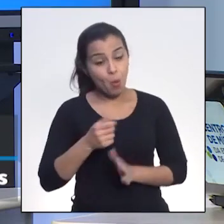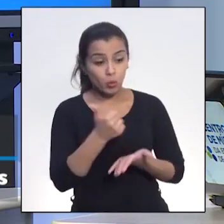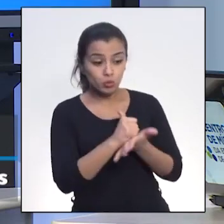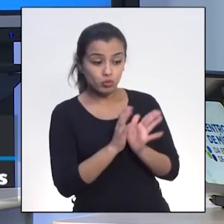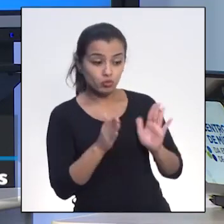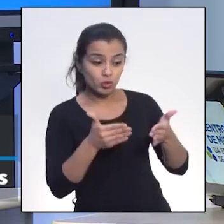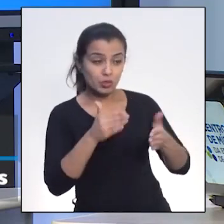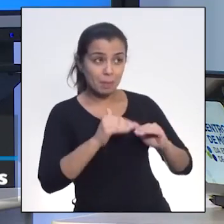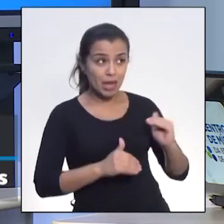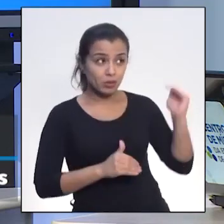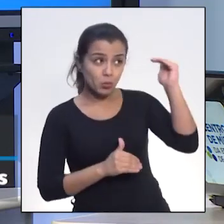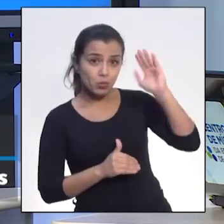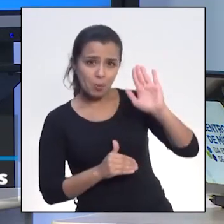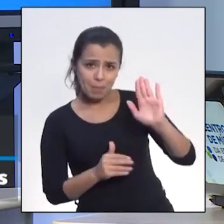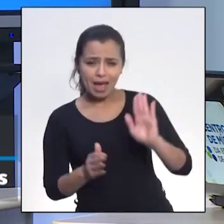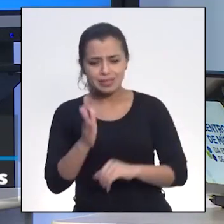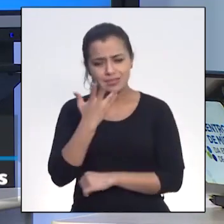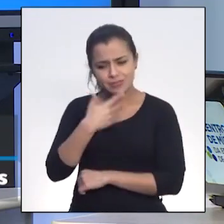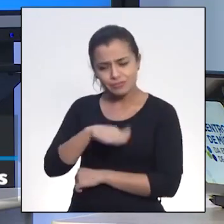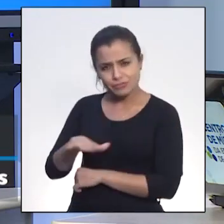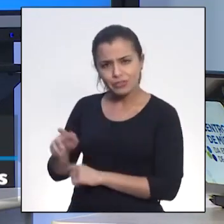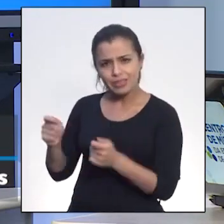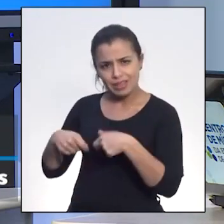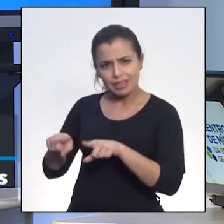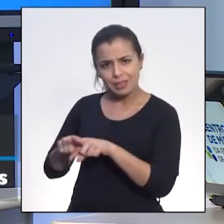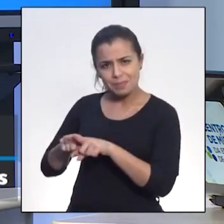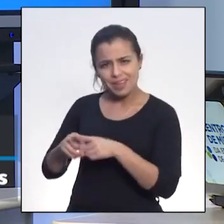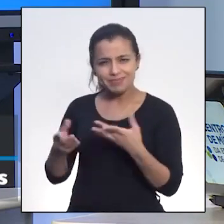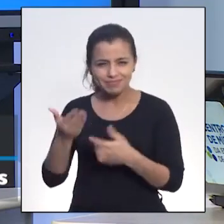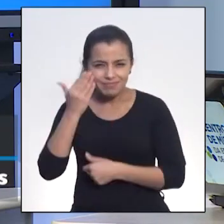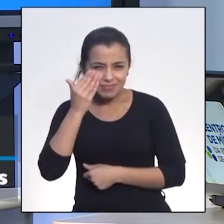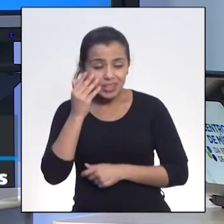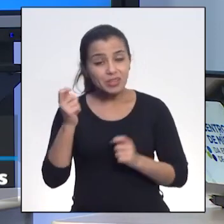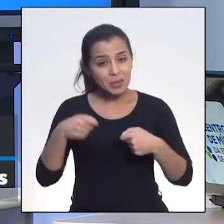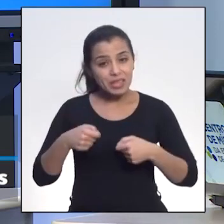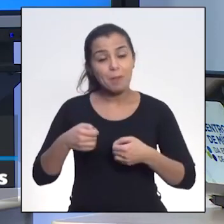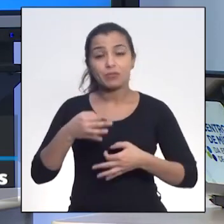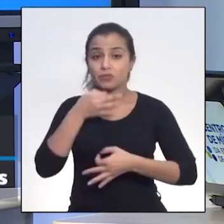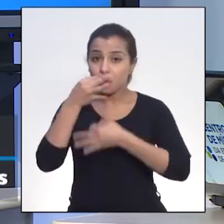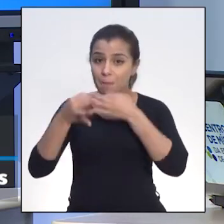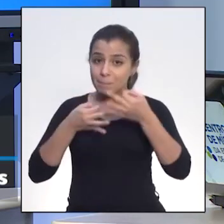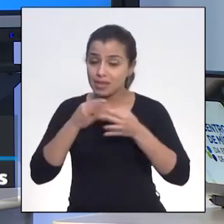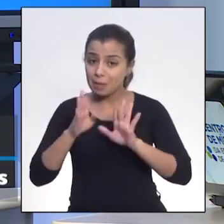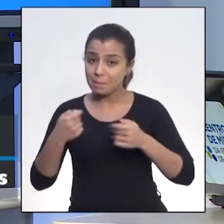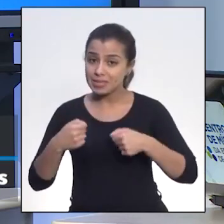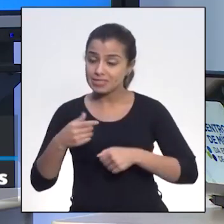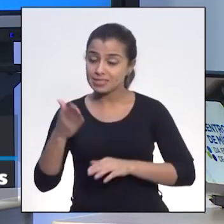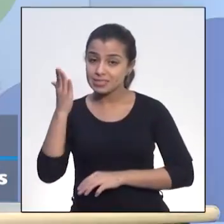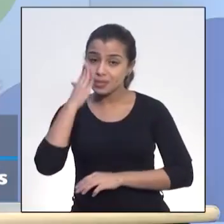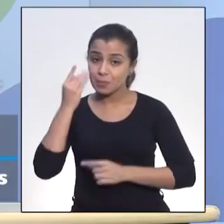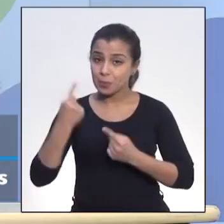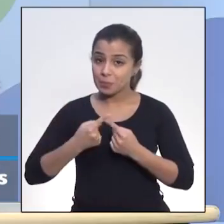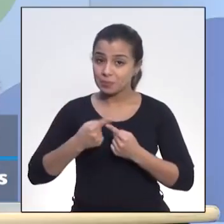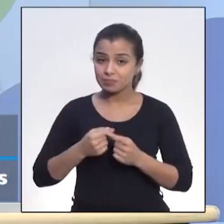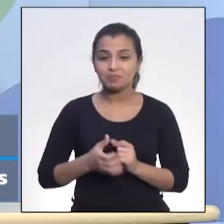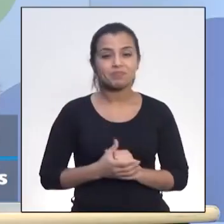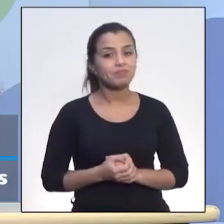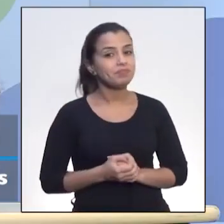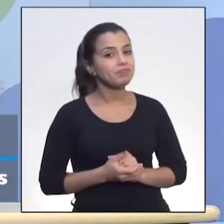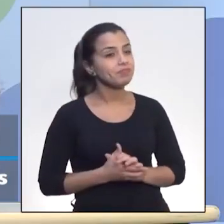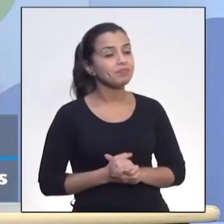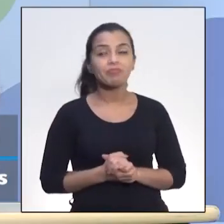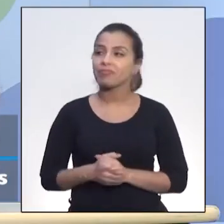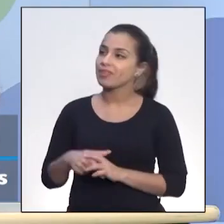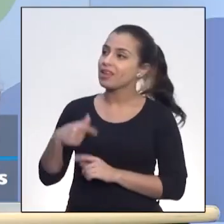as crianças gostam. E você pode estruturar sua opinião em cima disso. Saber qual é o gênero é muito Eu importante. acho que o de terror, o clímax dele